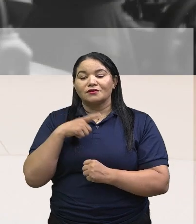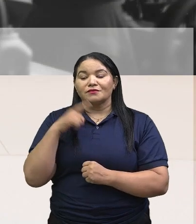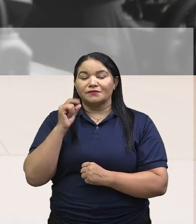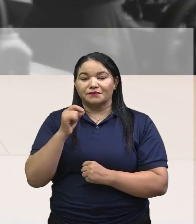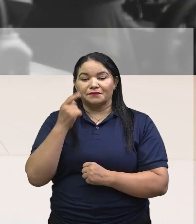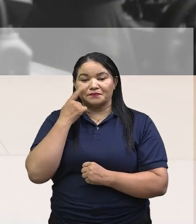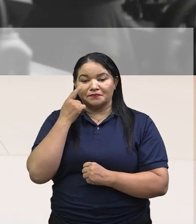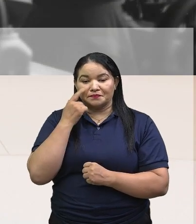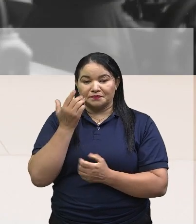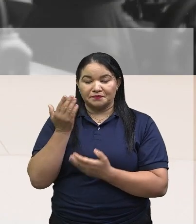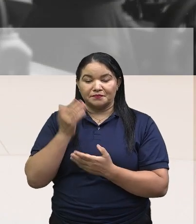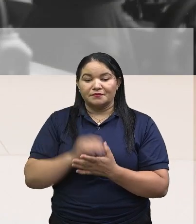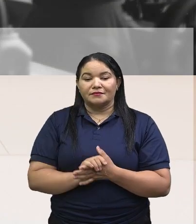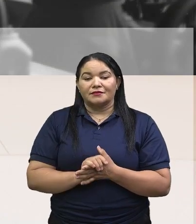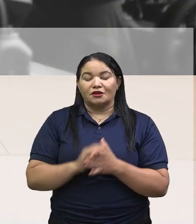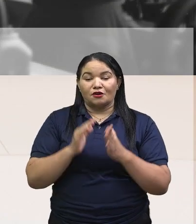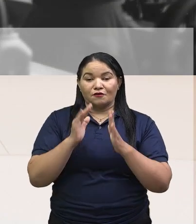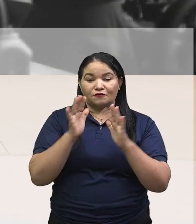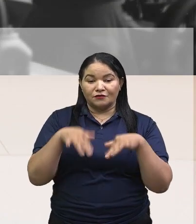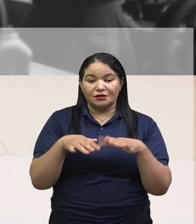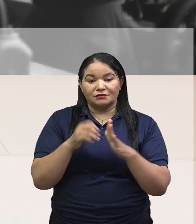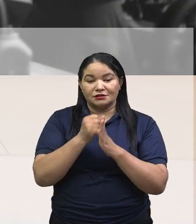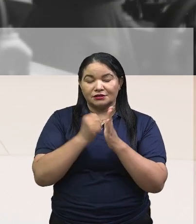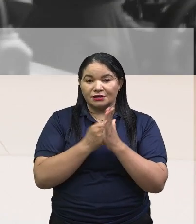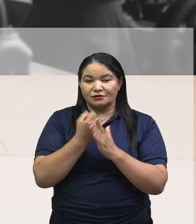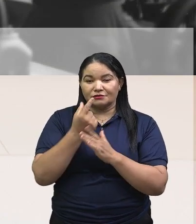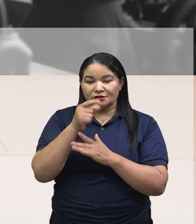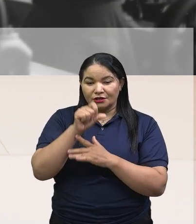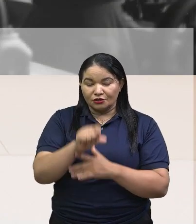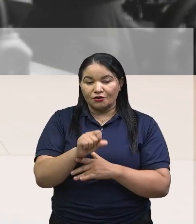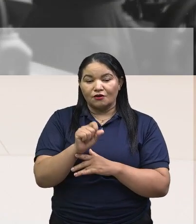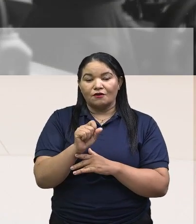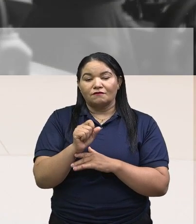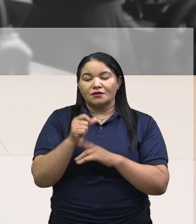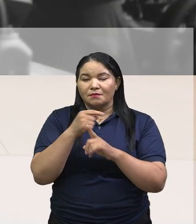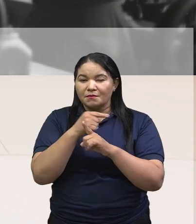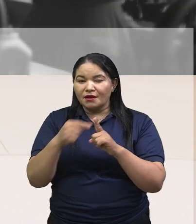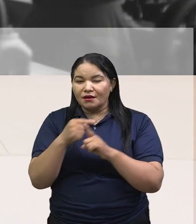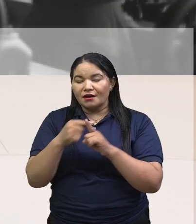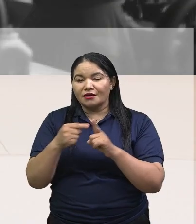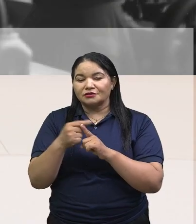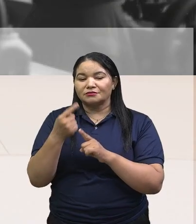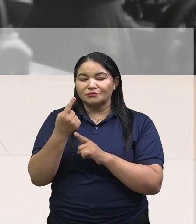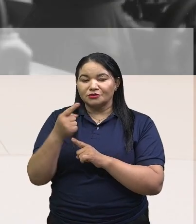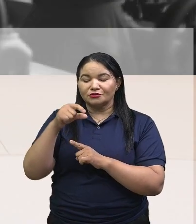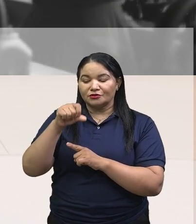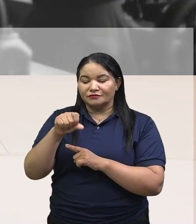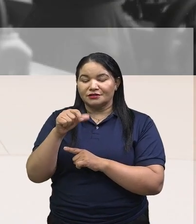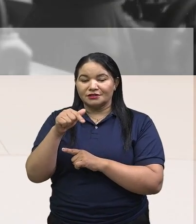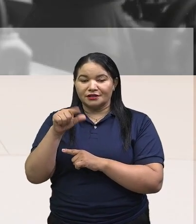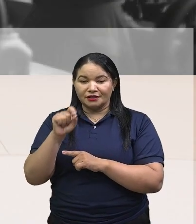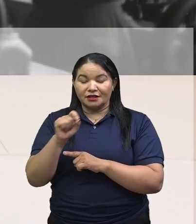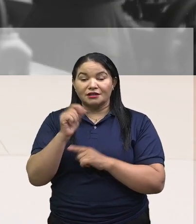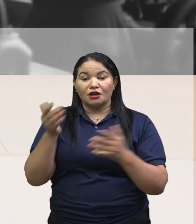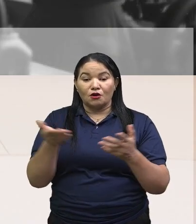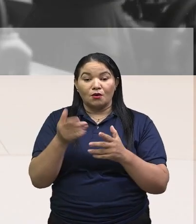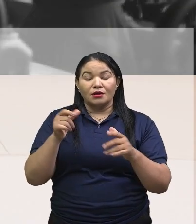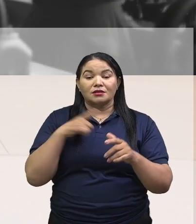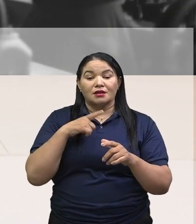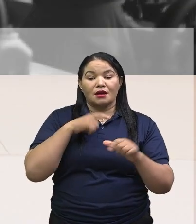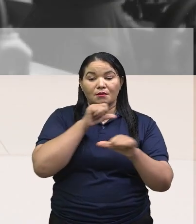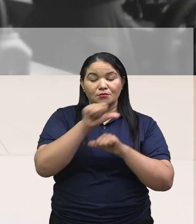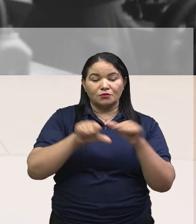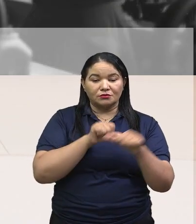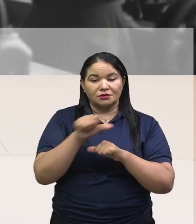ali entre o final do século XIX, meados de 1970, já a mudança da